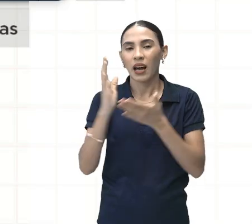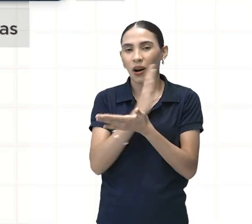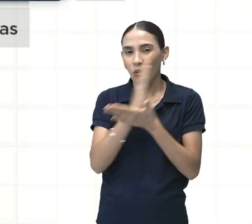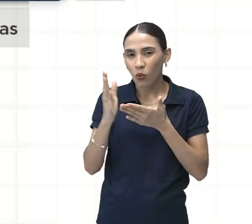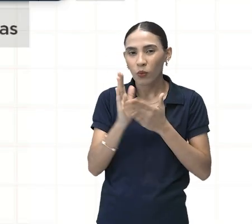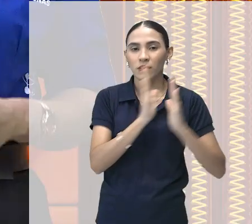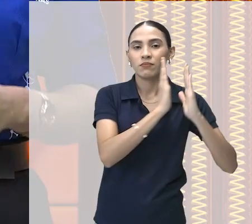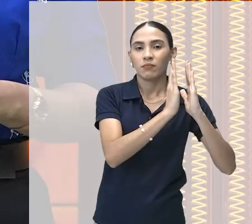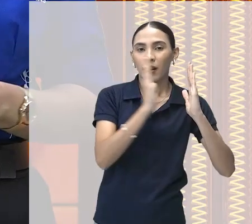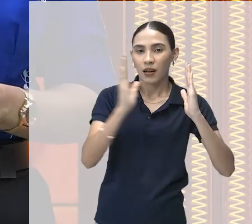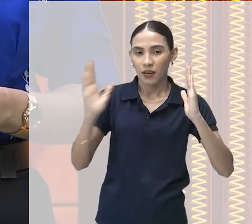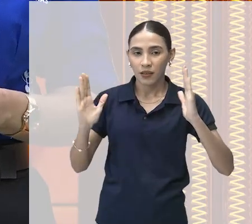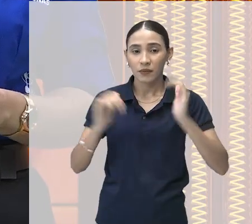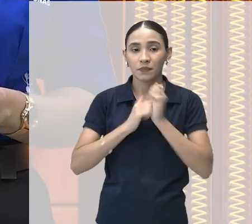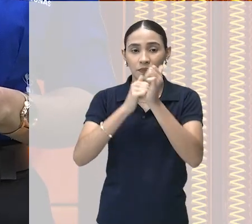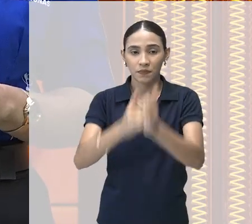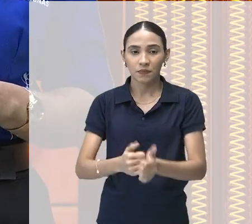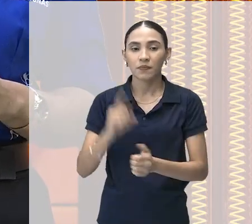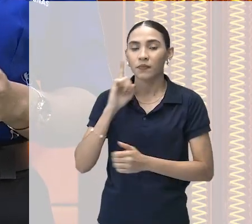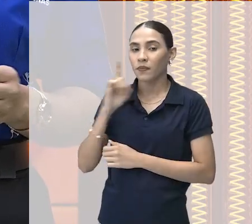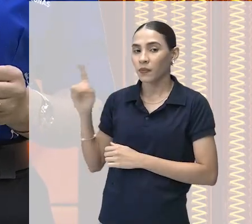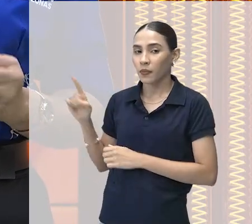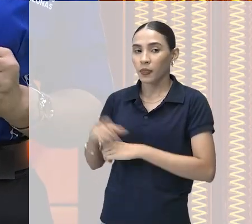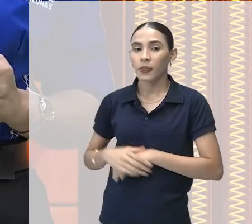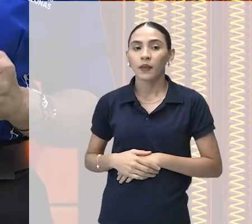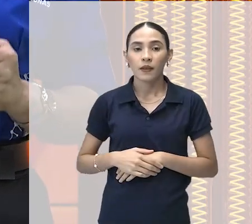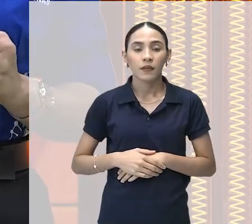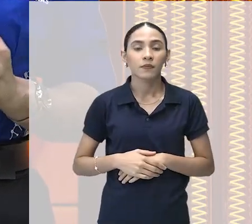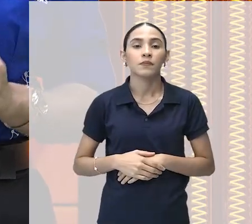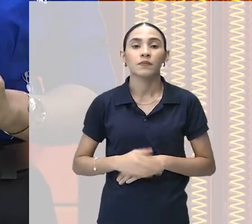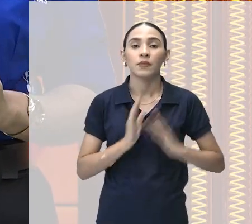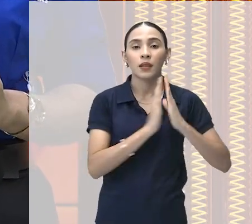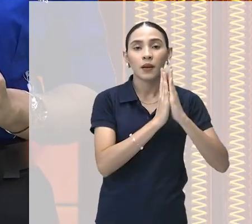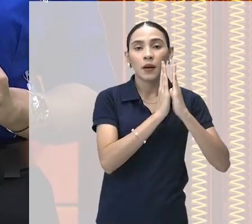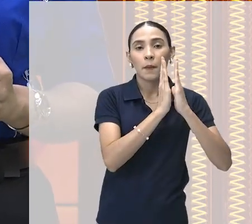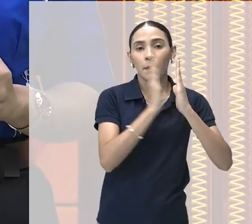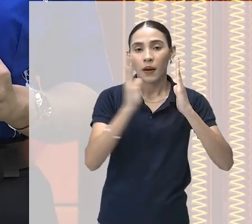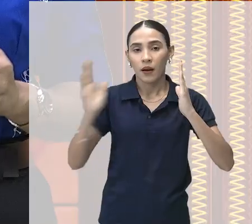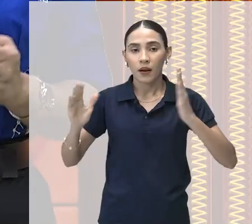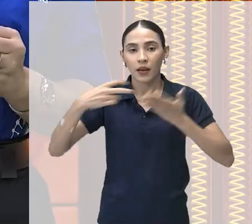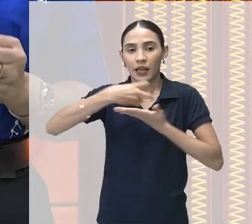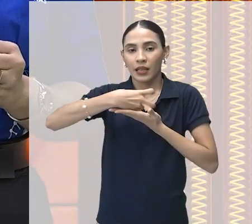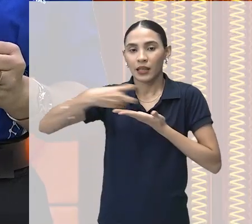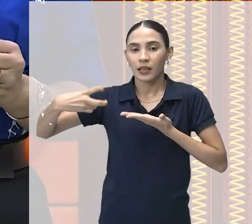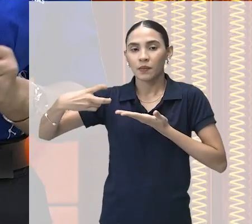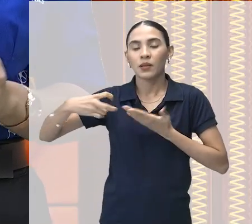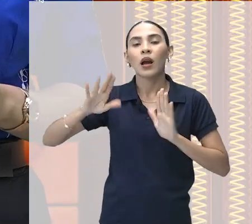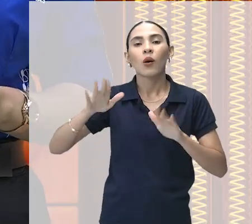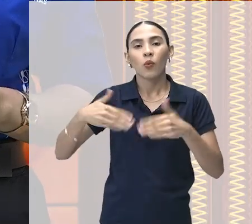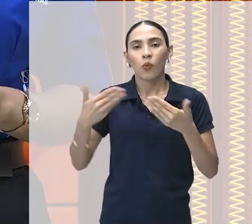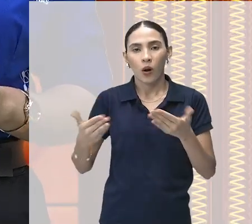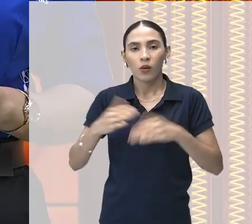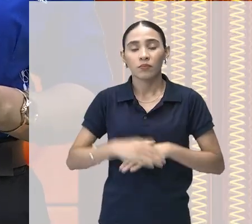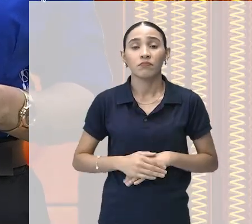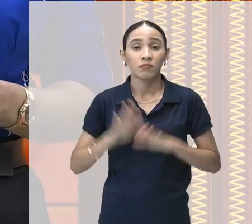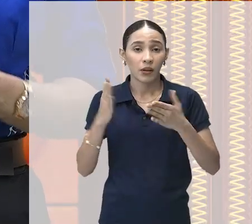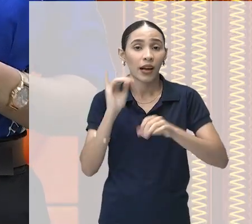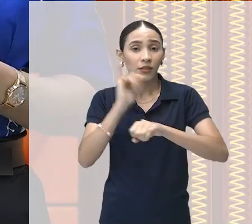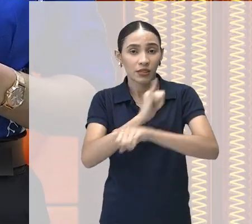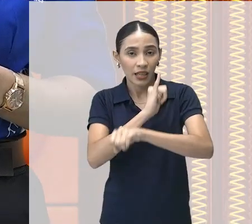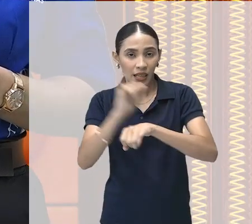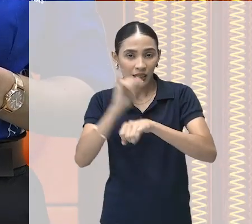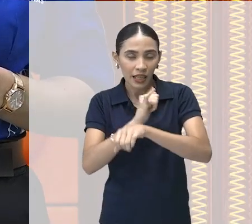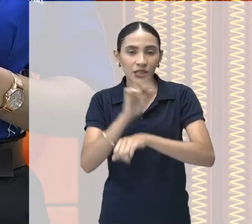algumas etapas. Acompanhem comigo, né? Temos aqui etapas do processo de impeachment. Quais serão eles, né? É uma